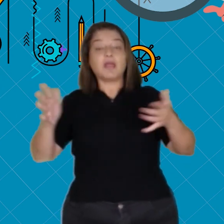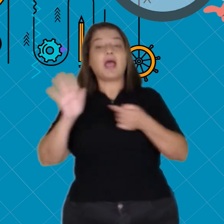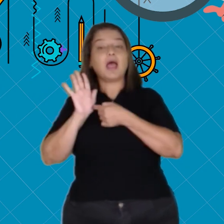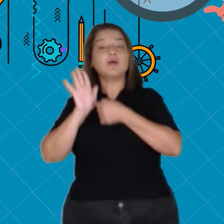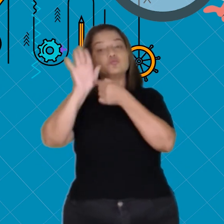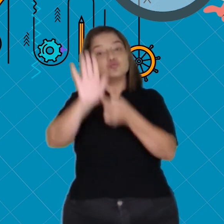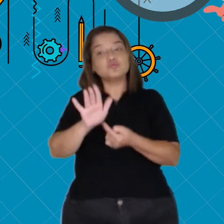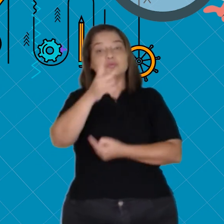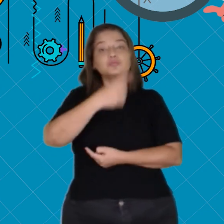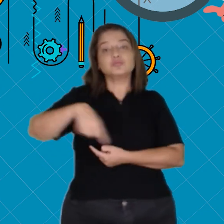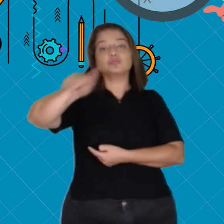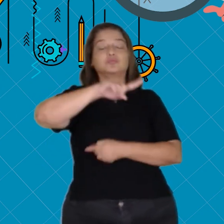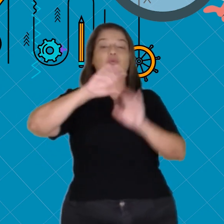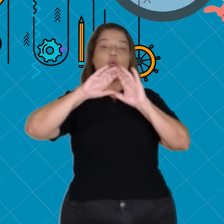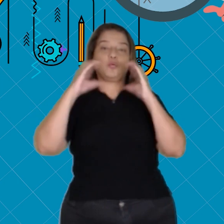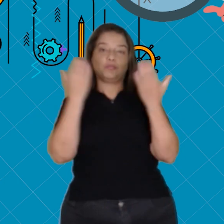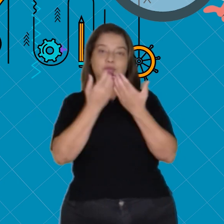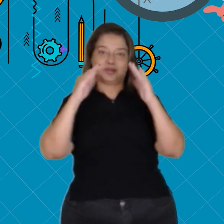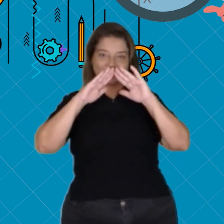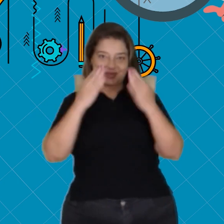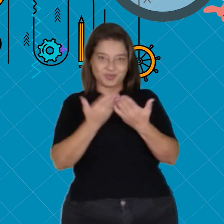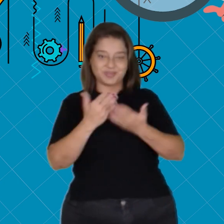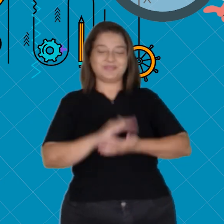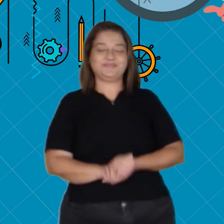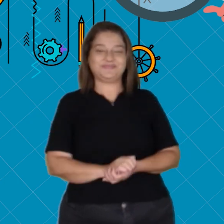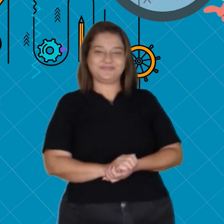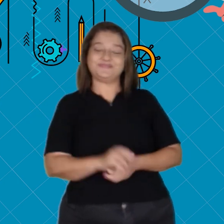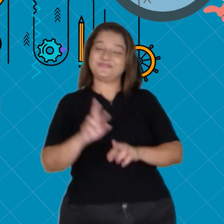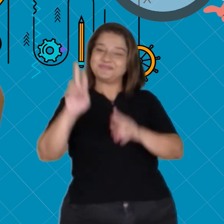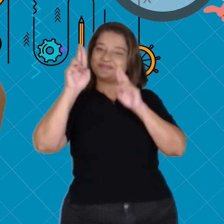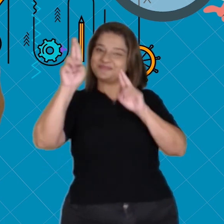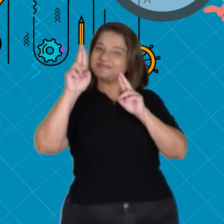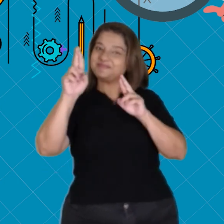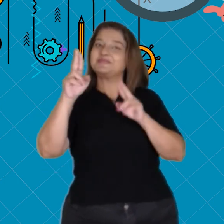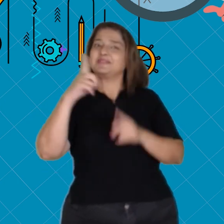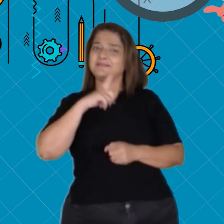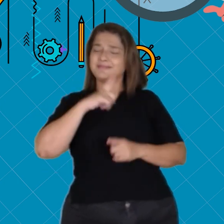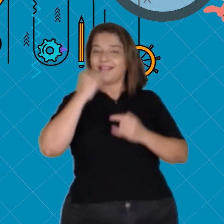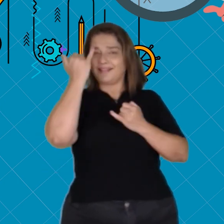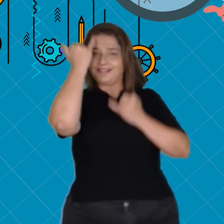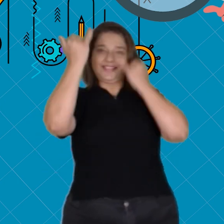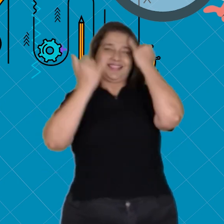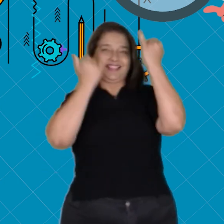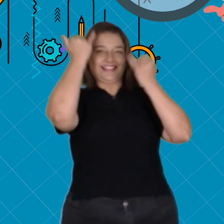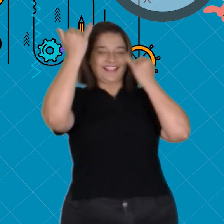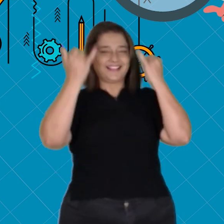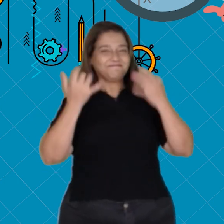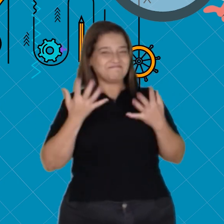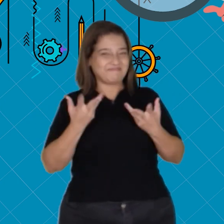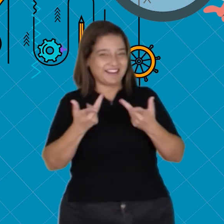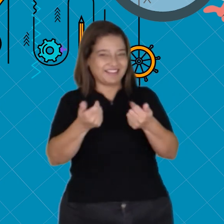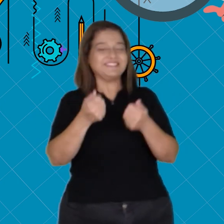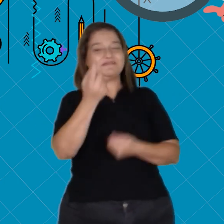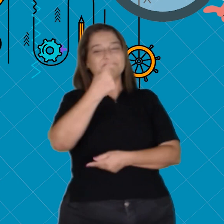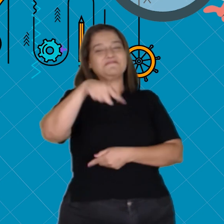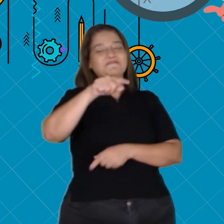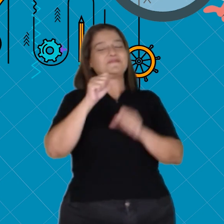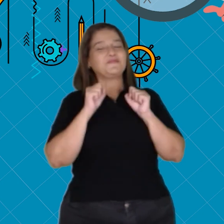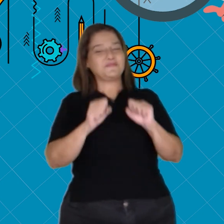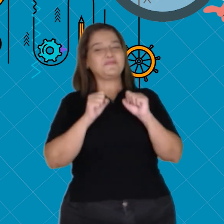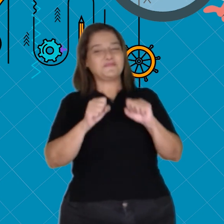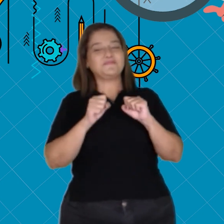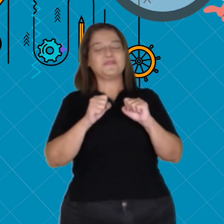a comunidade escolar. Espero que surjam grandes ideias e vocês possam colocá-las